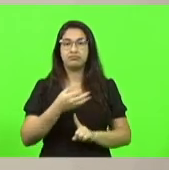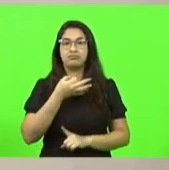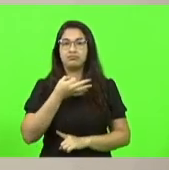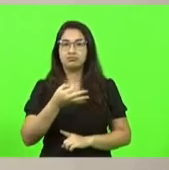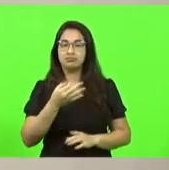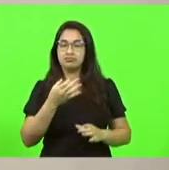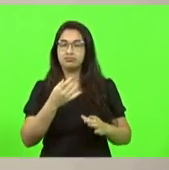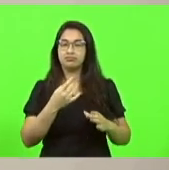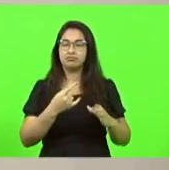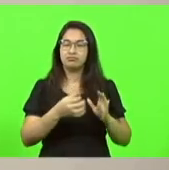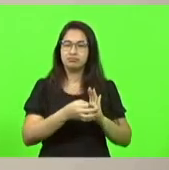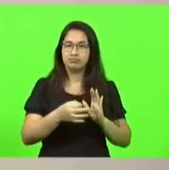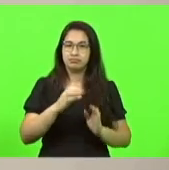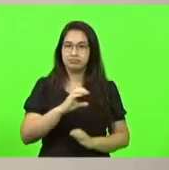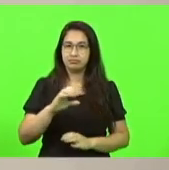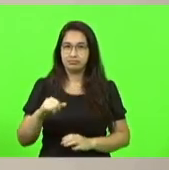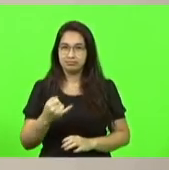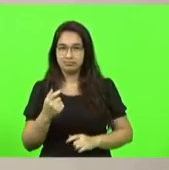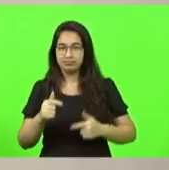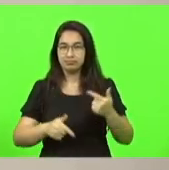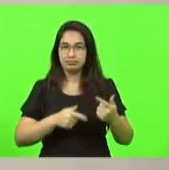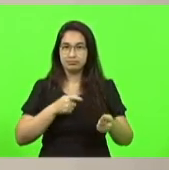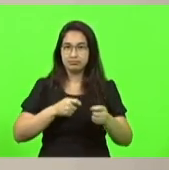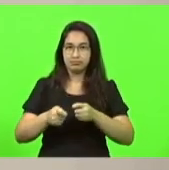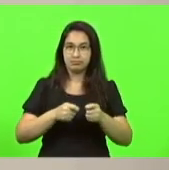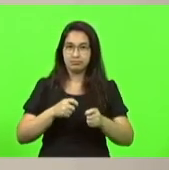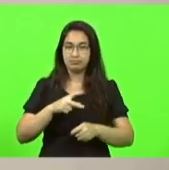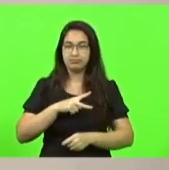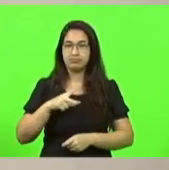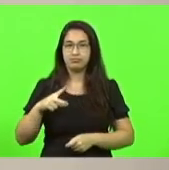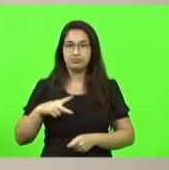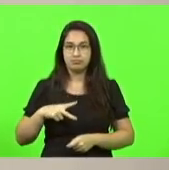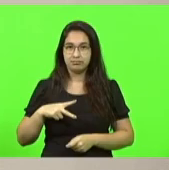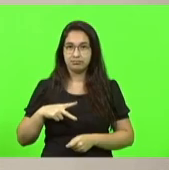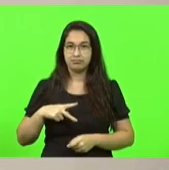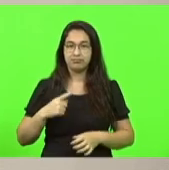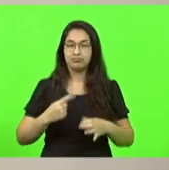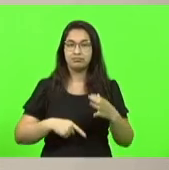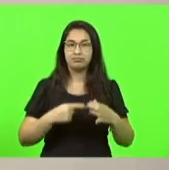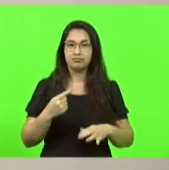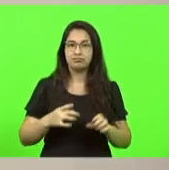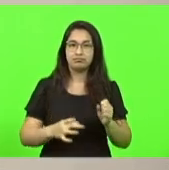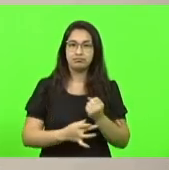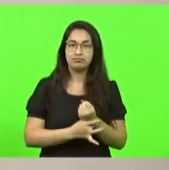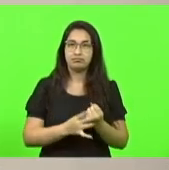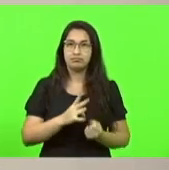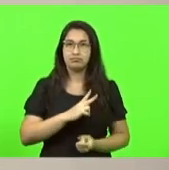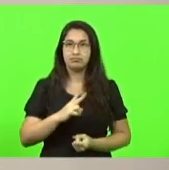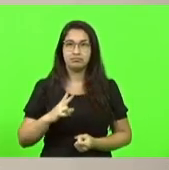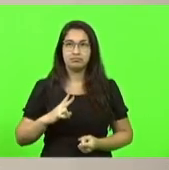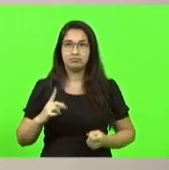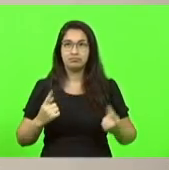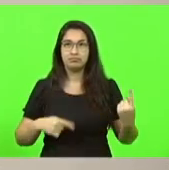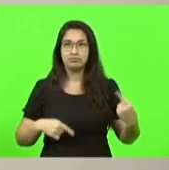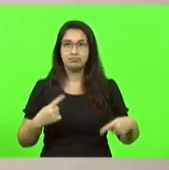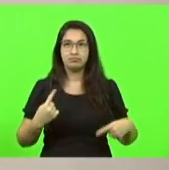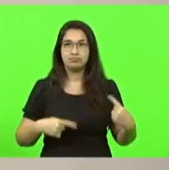Constituição e Justiça, Comissão de Trabalho, Administração e Serviço Público e Comissão de Segurança Pública. Em discussão.